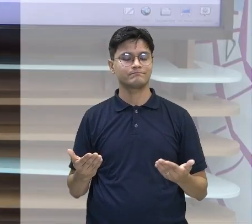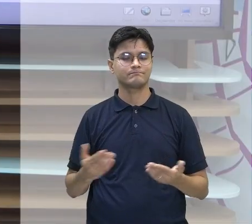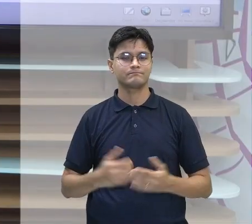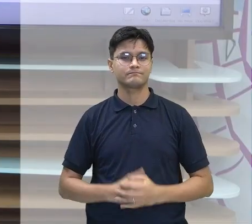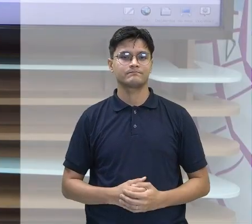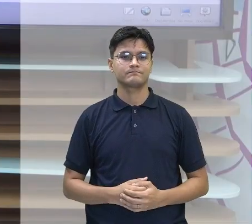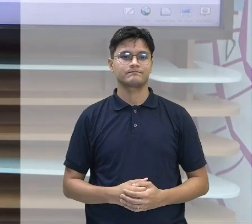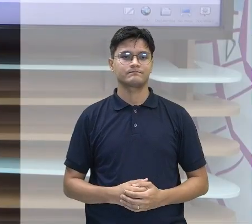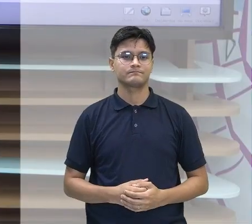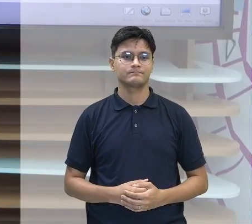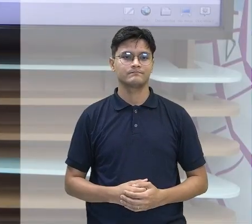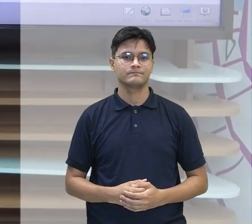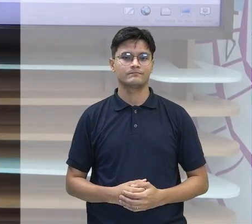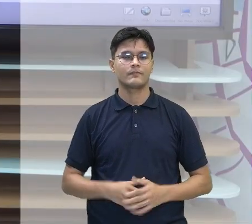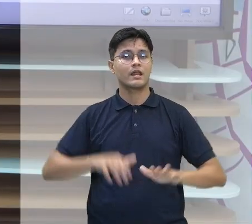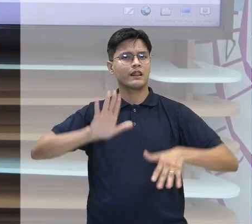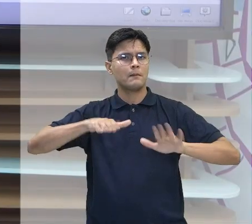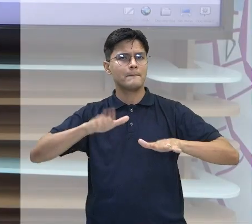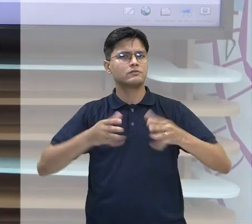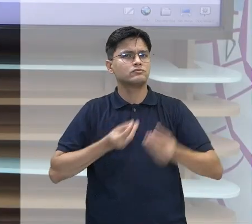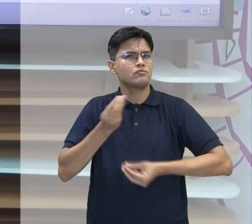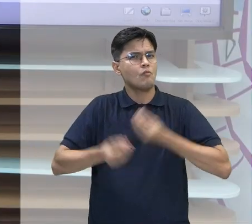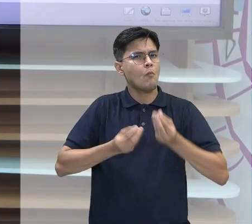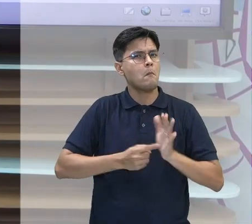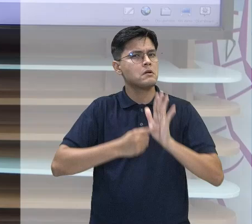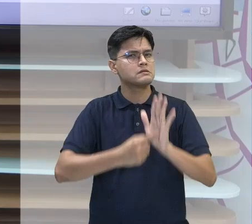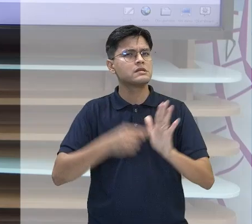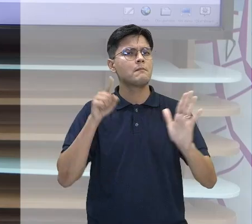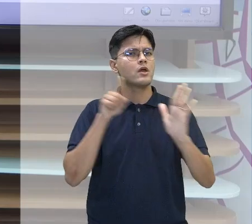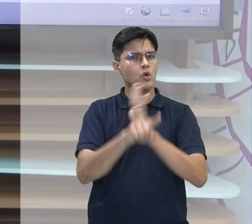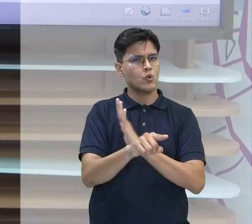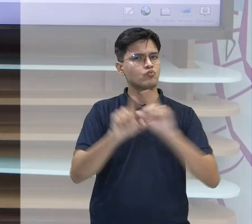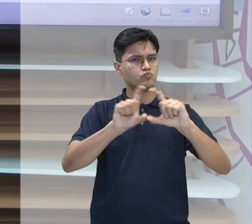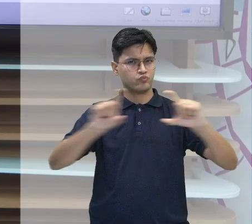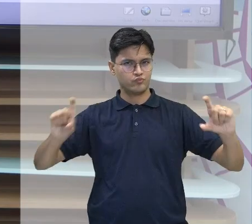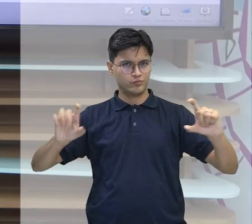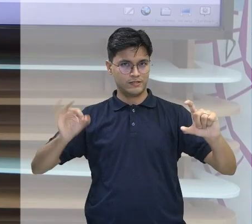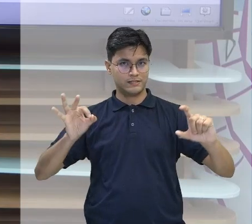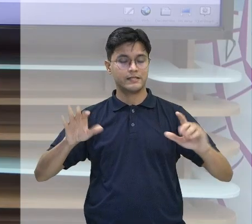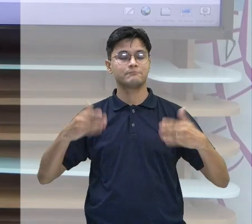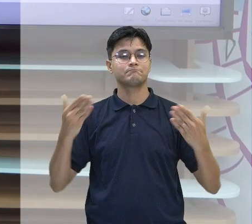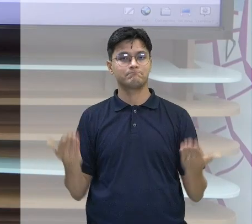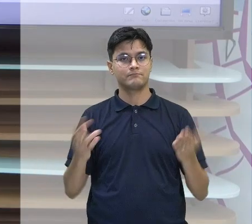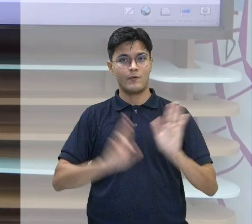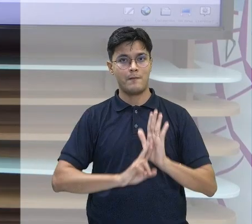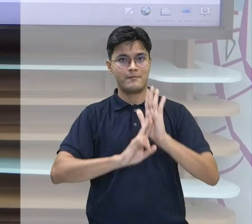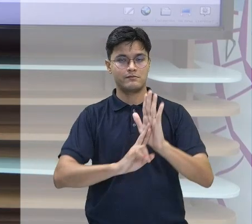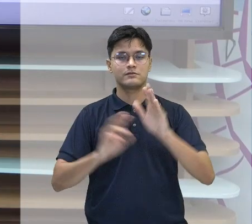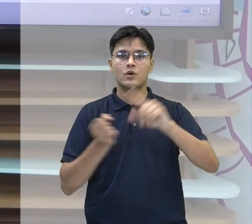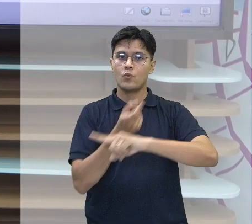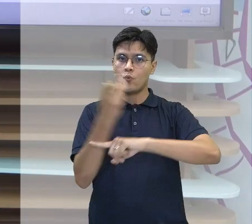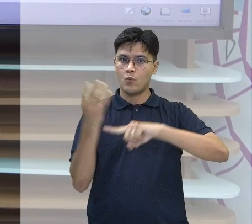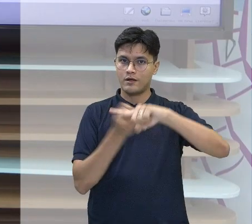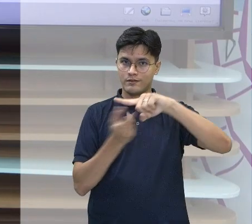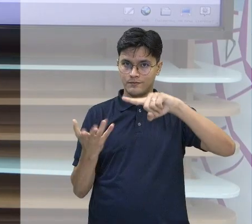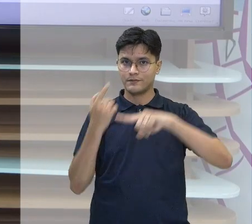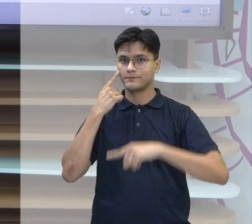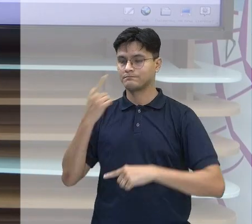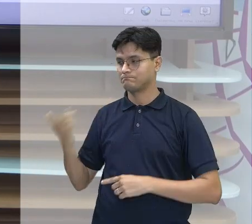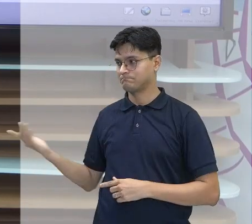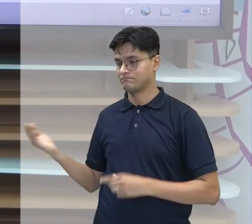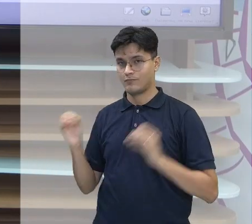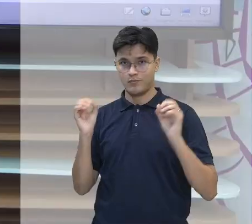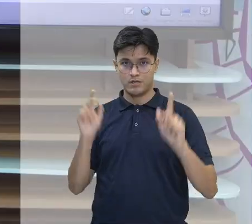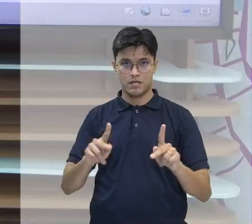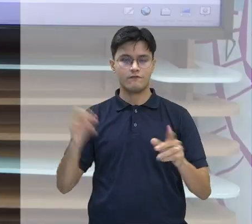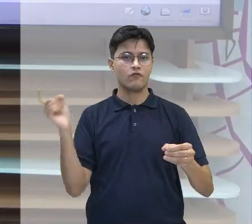para 21, ok? Então aí está a representação da razão entre as duas regiões. Vamos